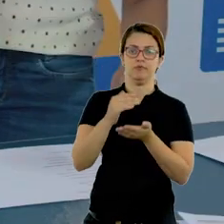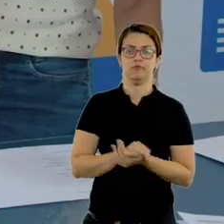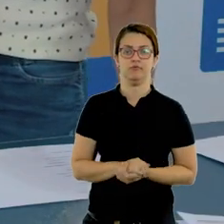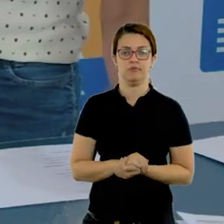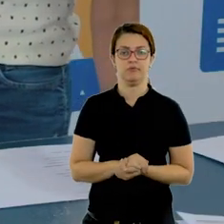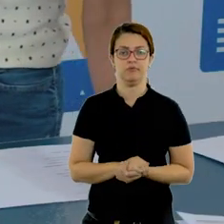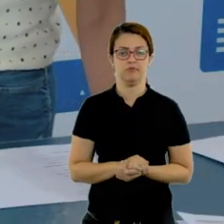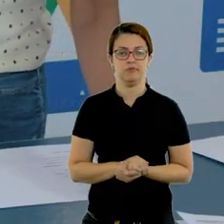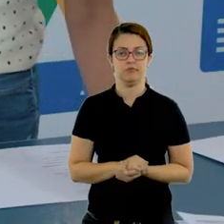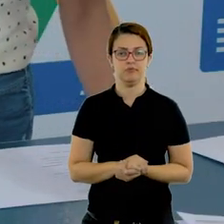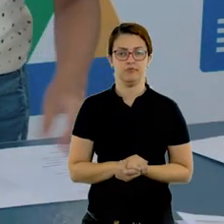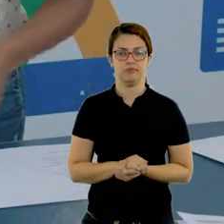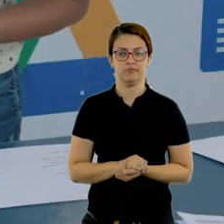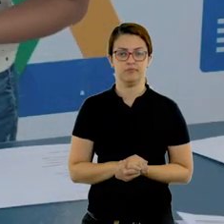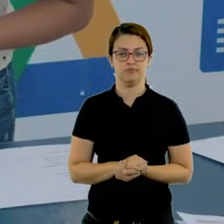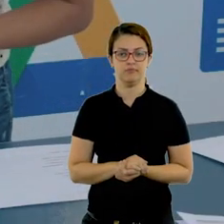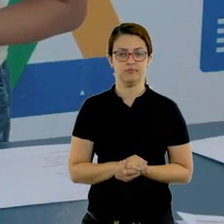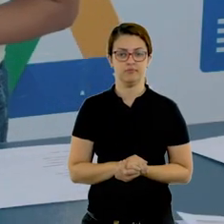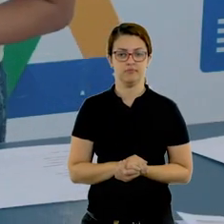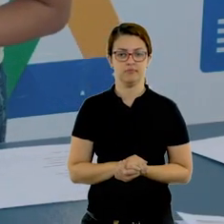do começo, tá bom? E